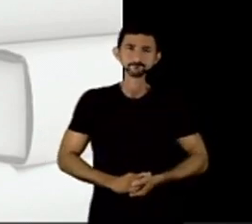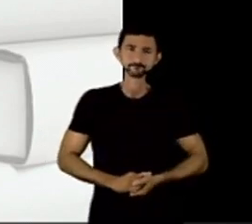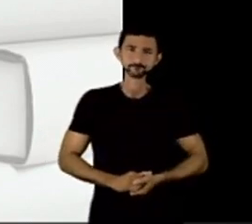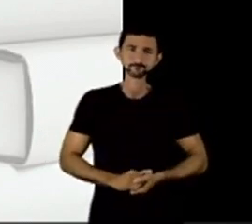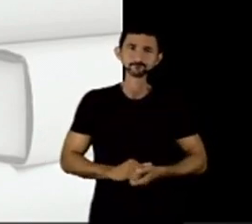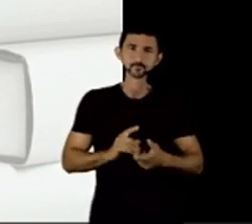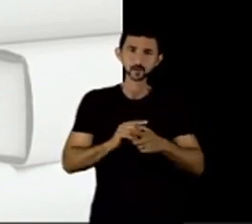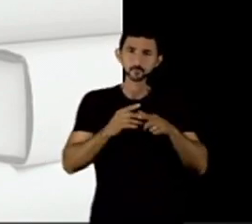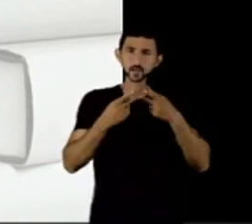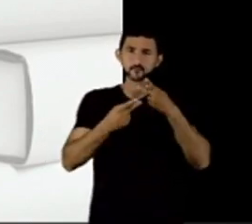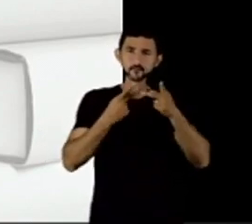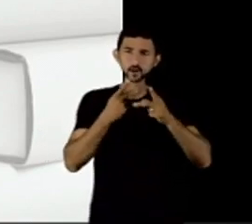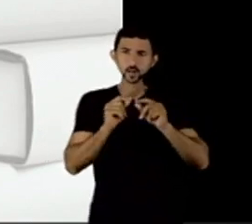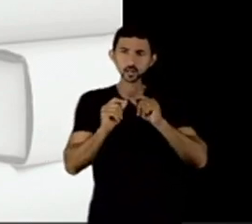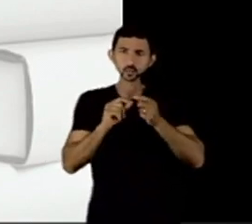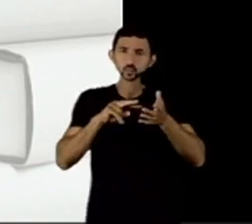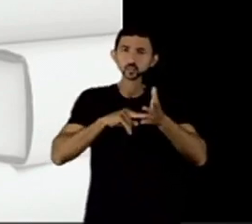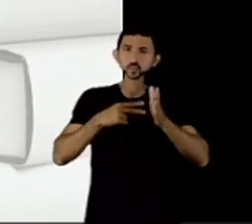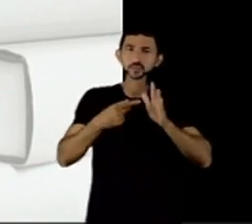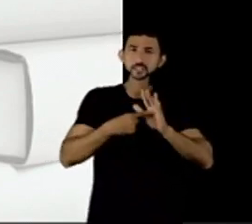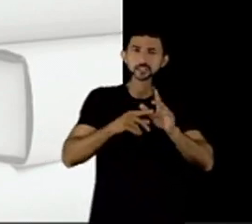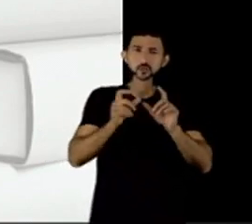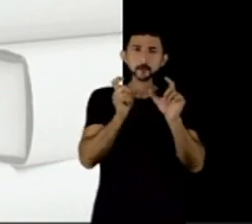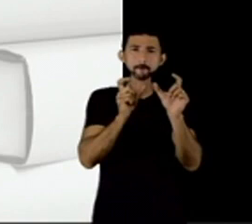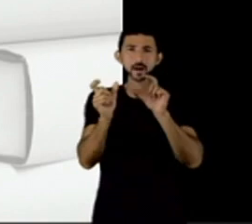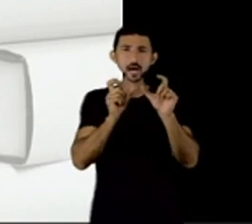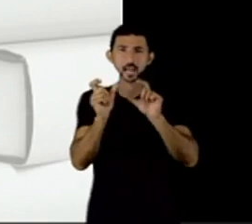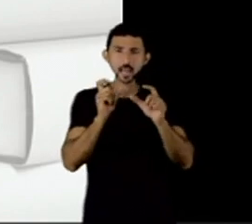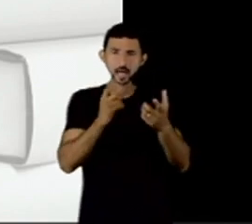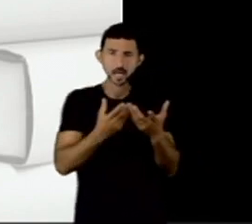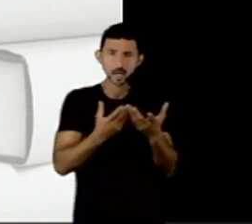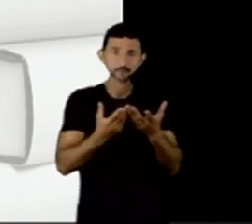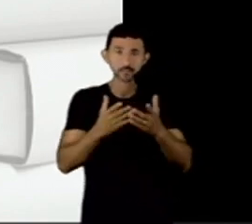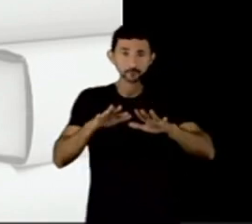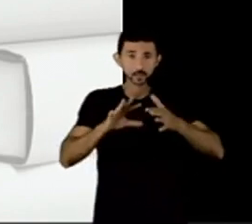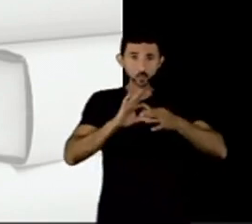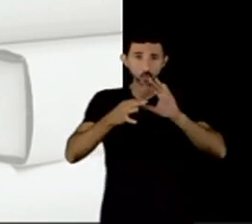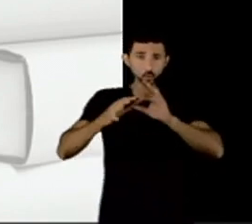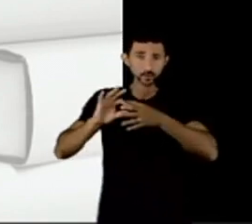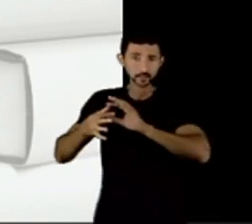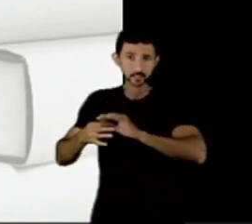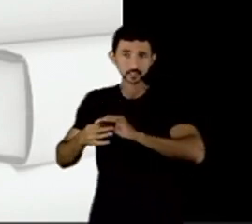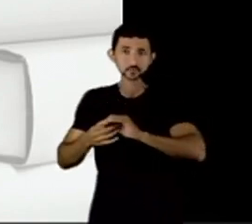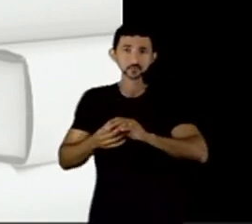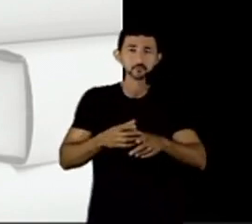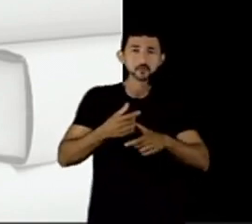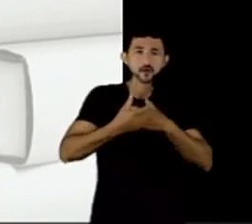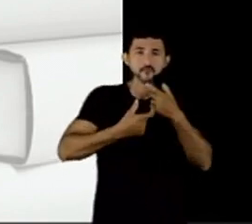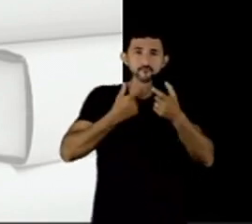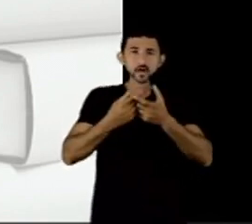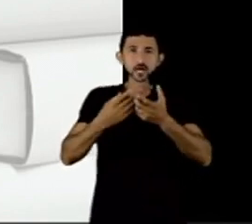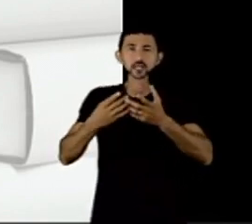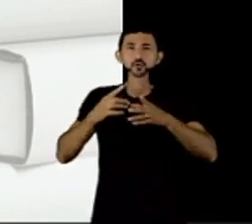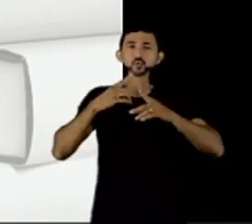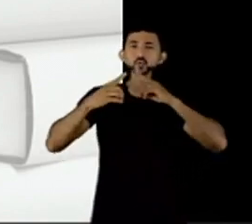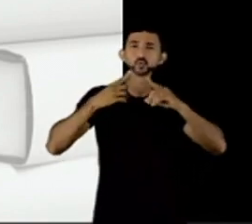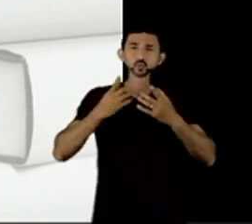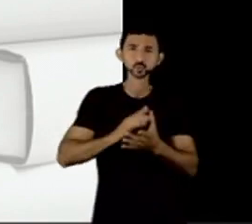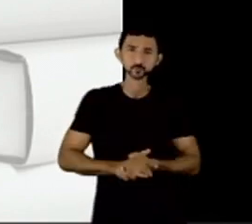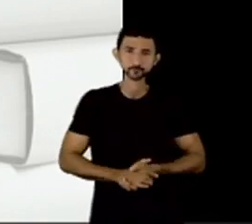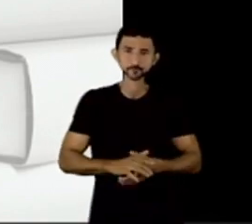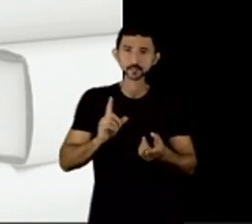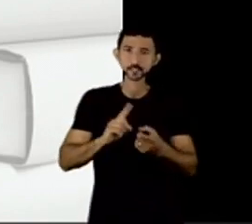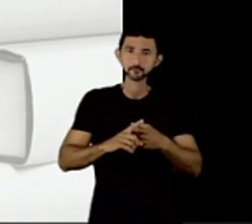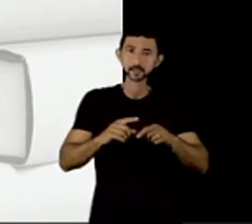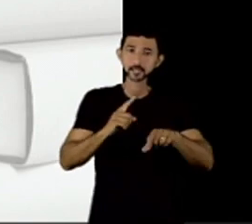da inferência do sentido das palavras a partir do contexto, das vozes do discurso e do